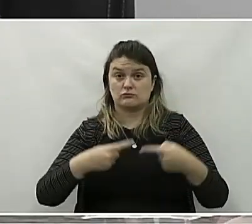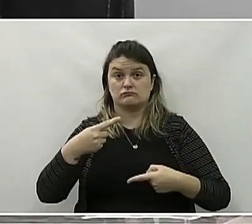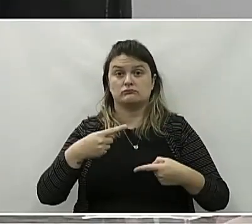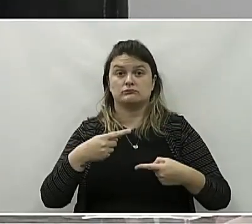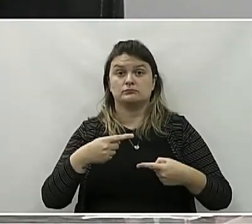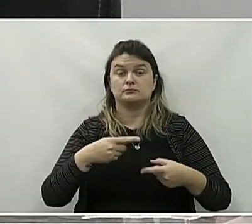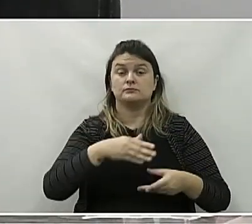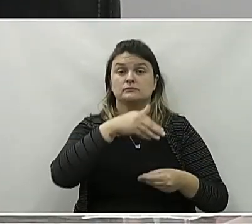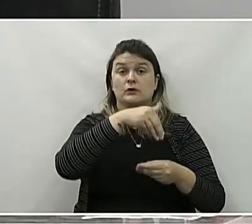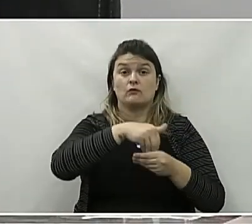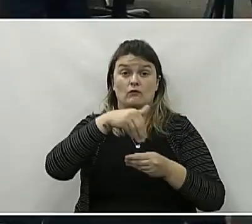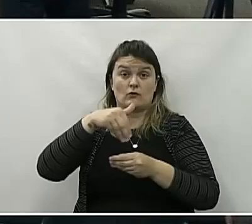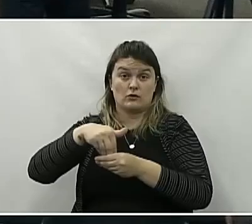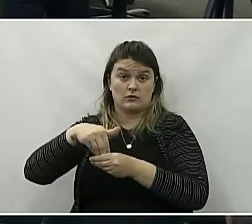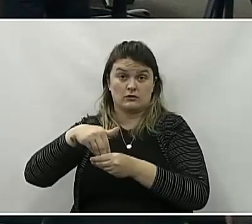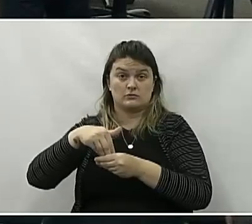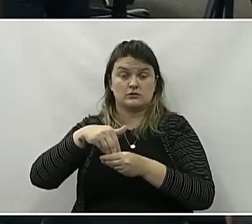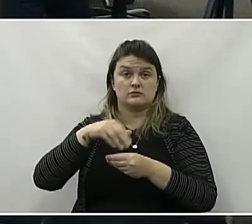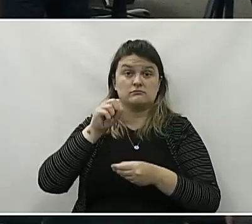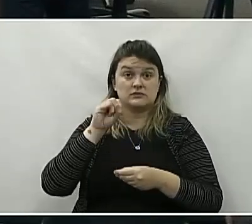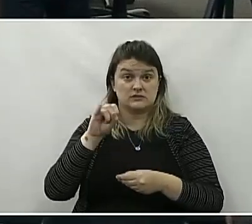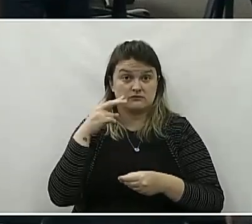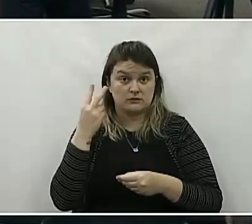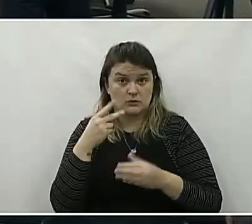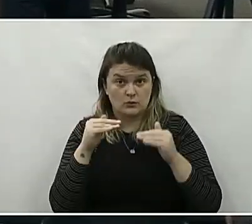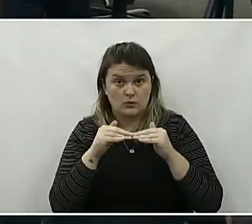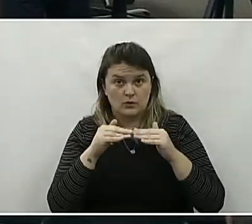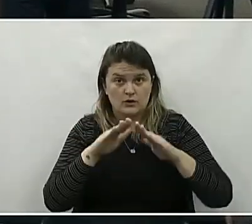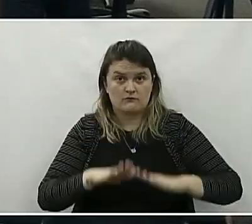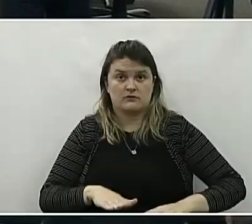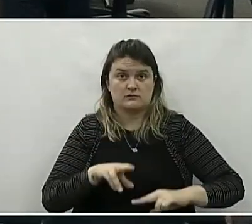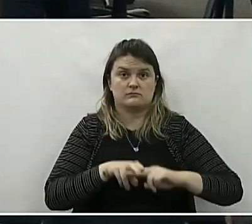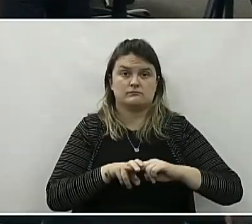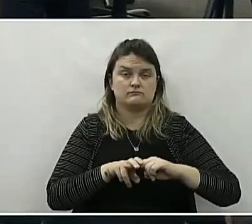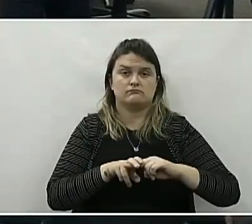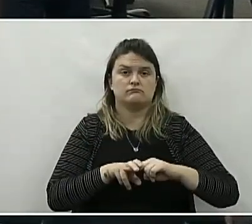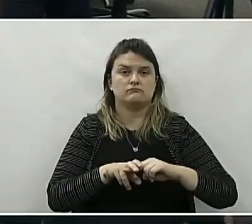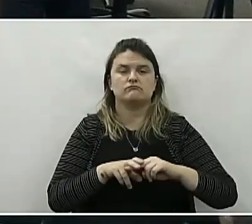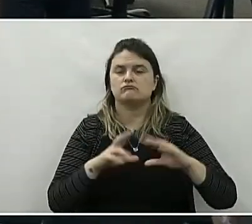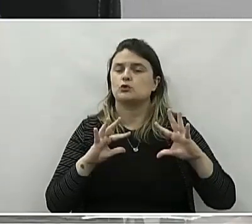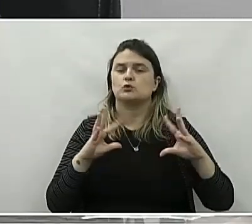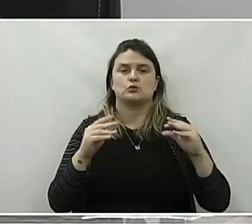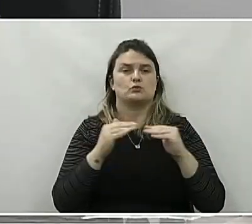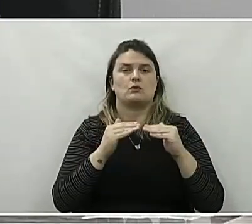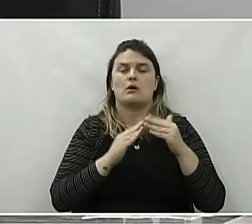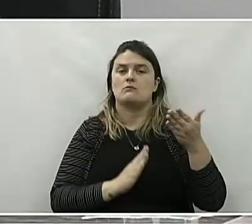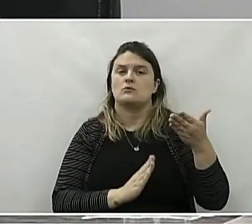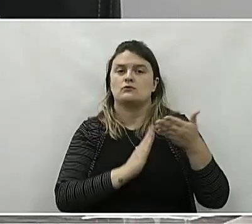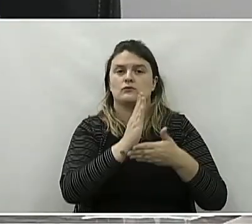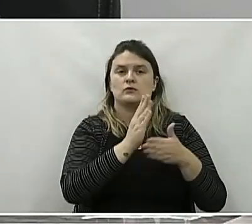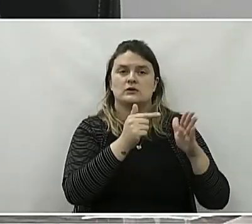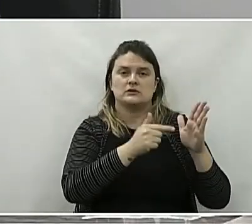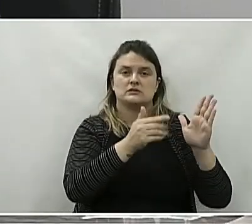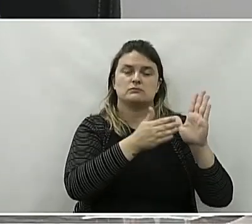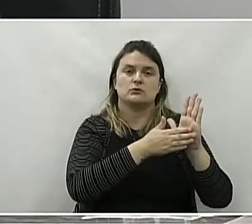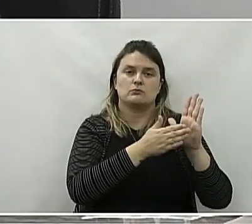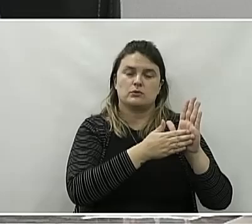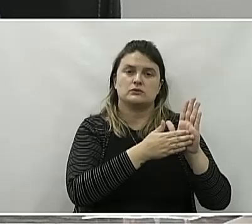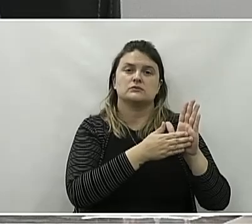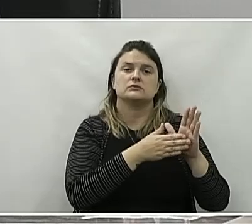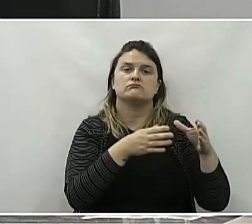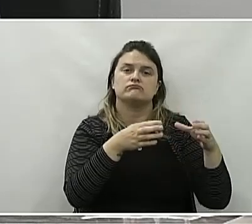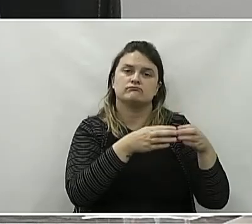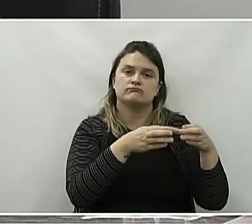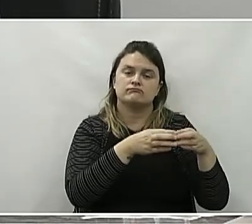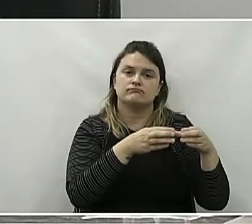discussão, em votação, senhores vereadores, que aprovam, permaneçam como estão. Está aprovado o parecer fundamentado